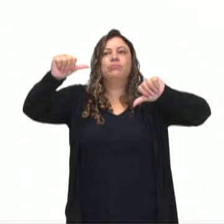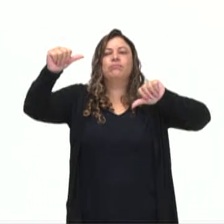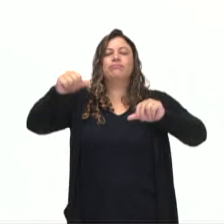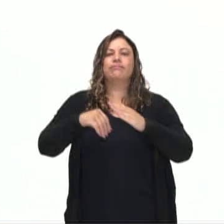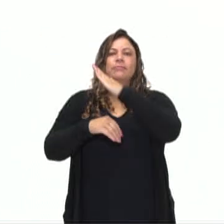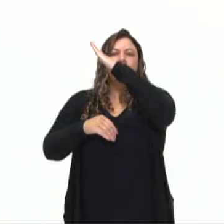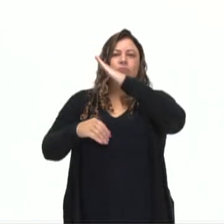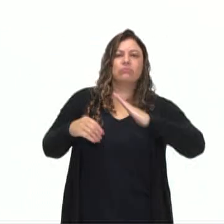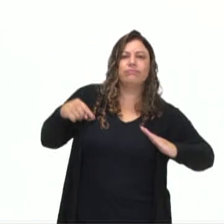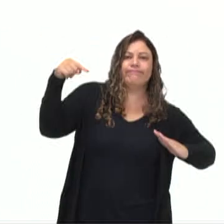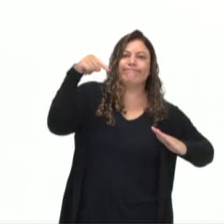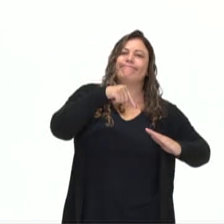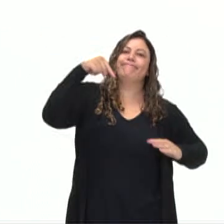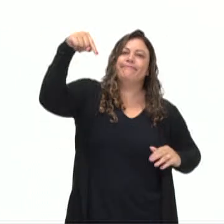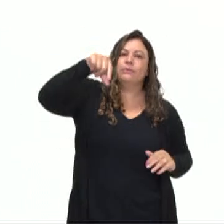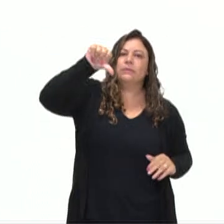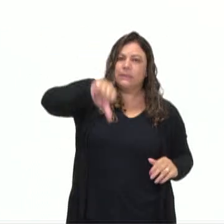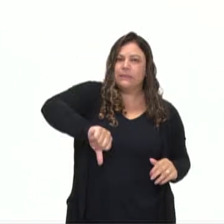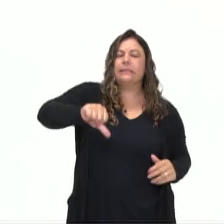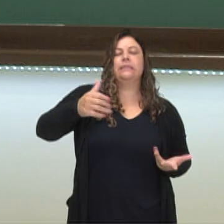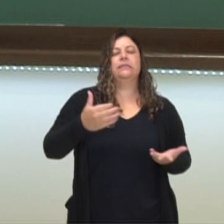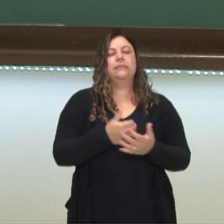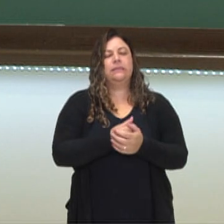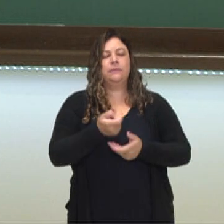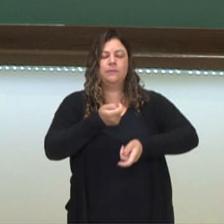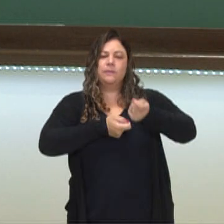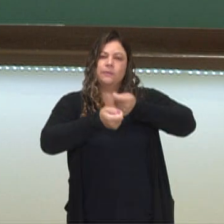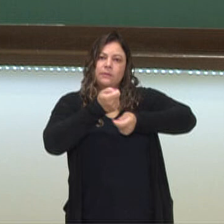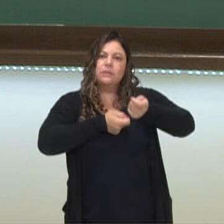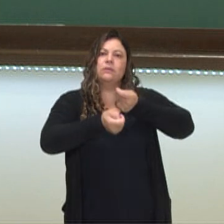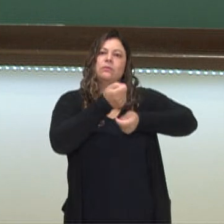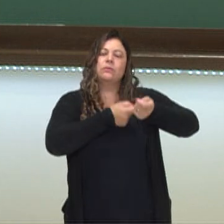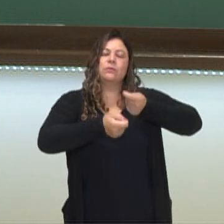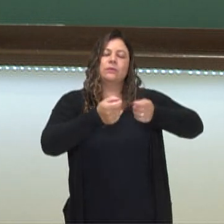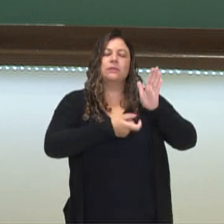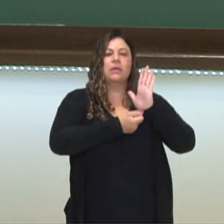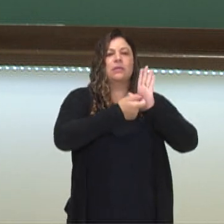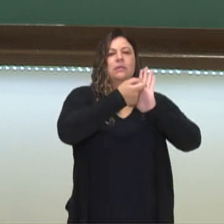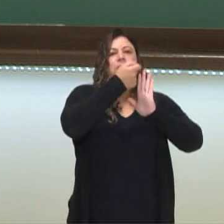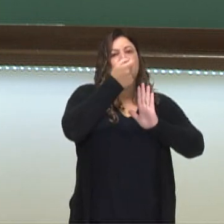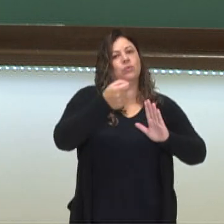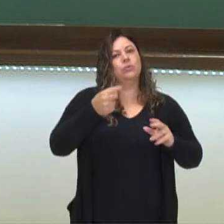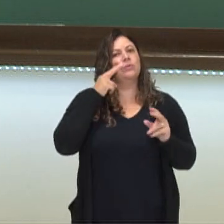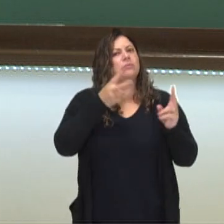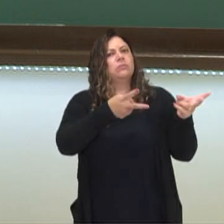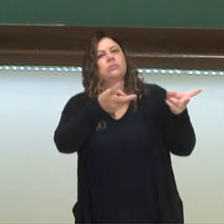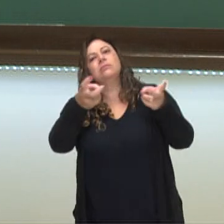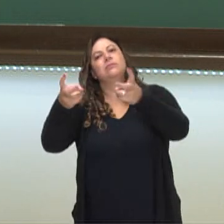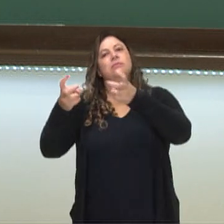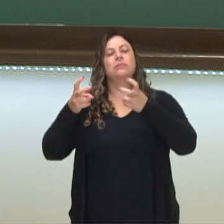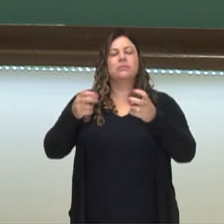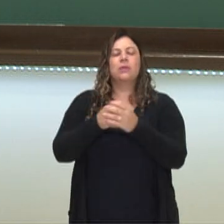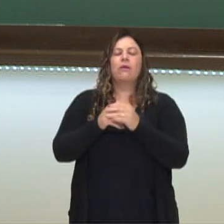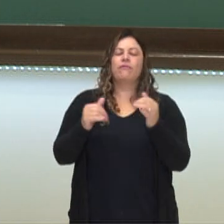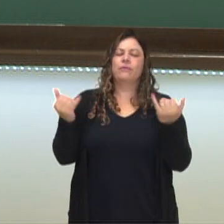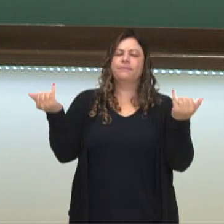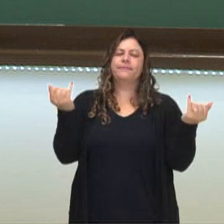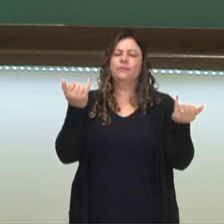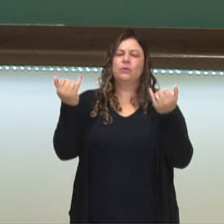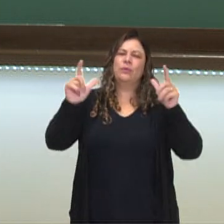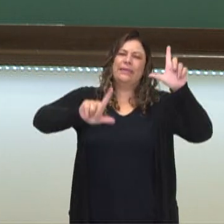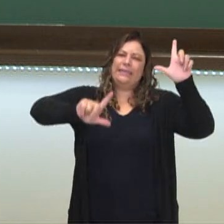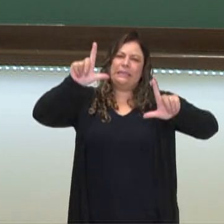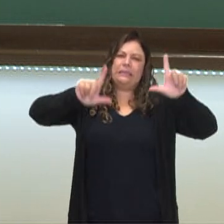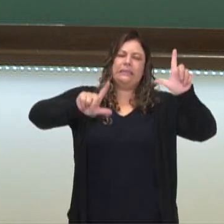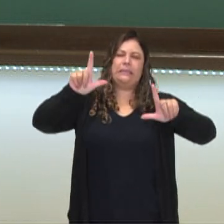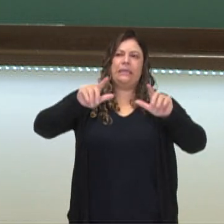principais empresas negociadas naquela Bolsa de Valores. Então, quando você ouve, por exemplo, no noticiário que o índice